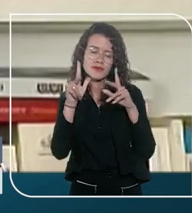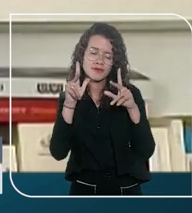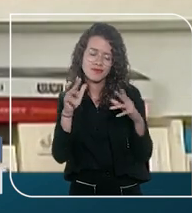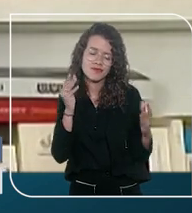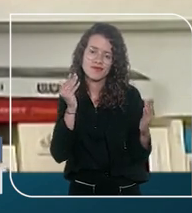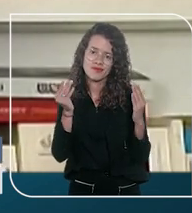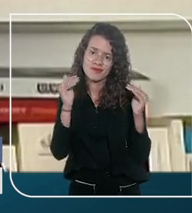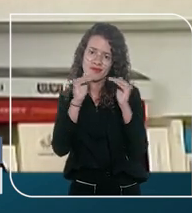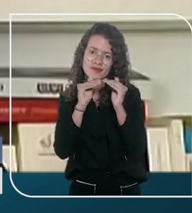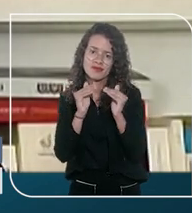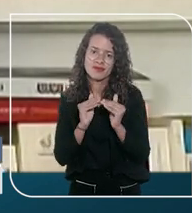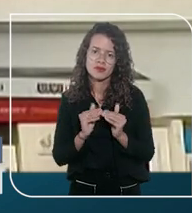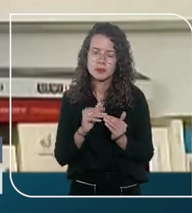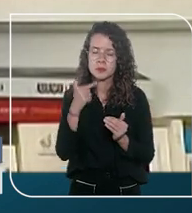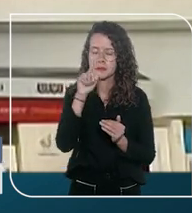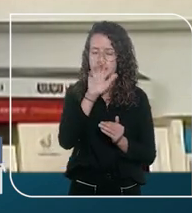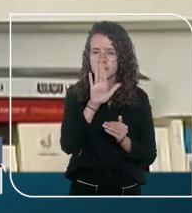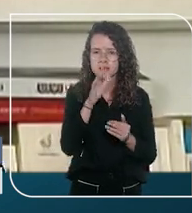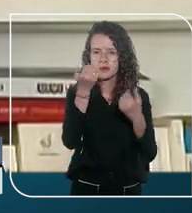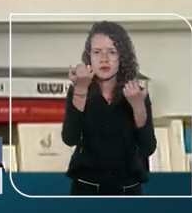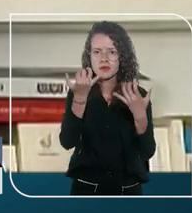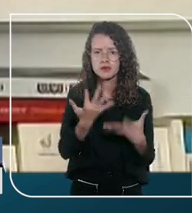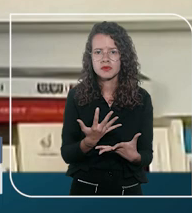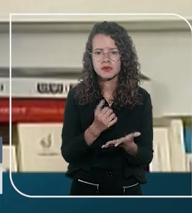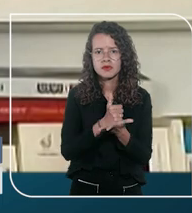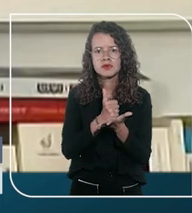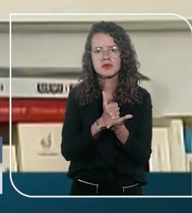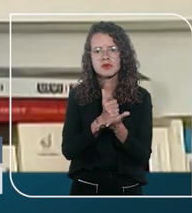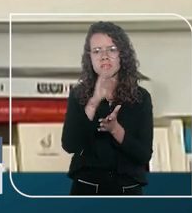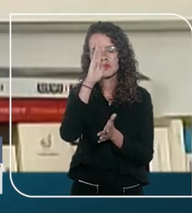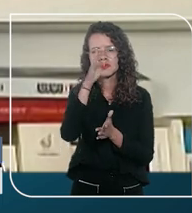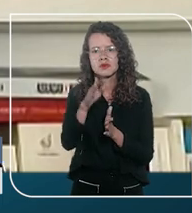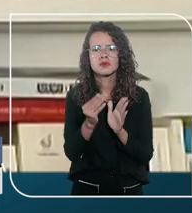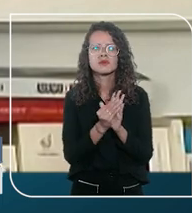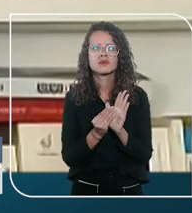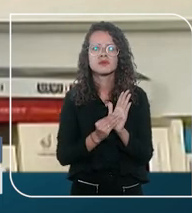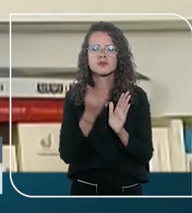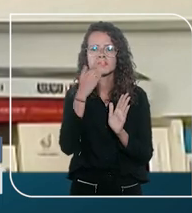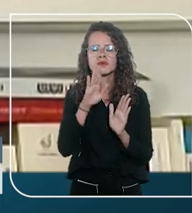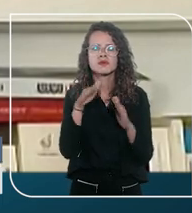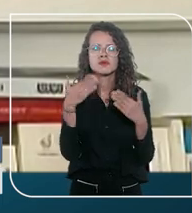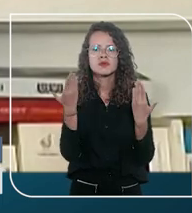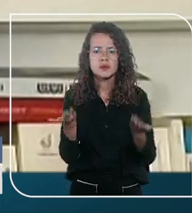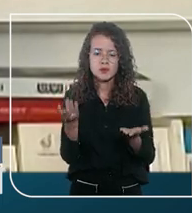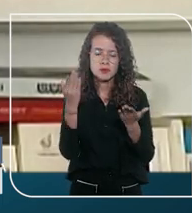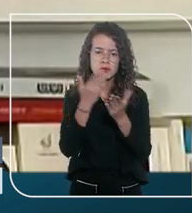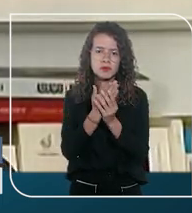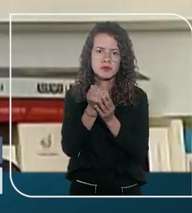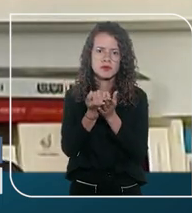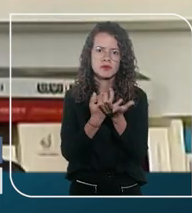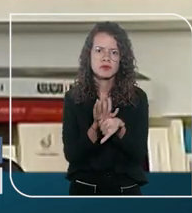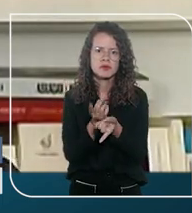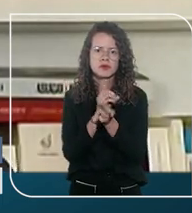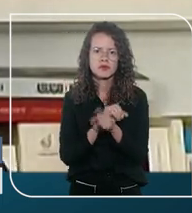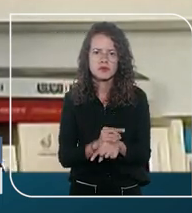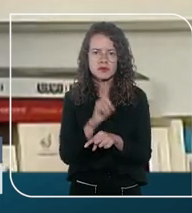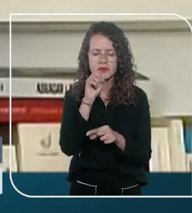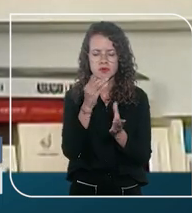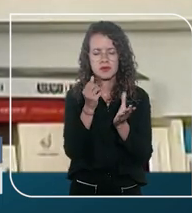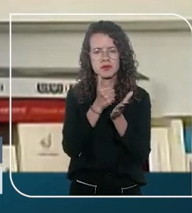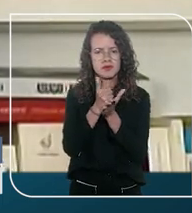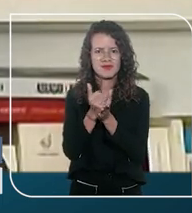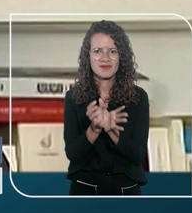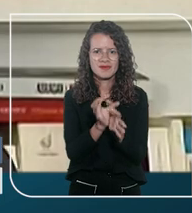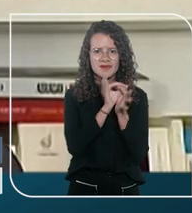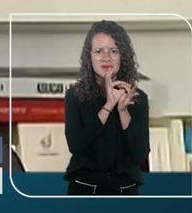que eu uso, o alicerce que eu uso para essa minha resposta, é justamente o fato de que os embargos de divergência se constituem no recurso de fundamentação